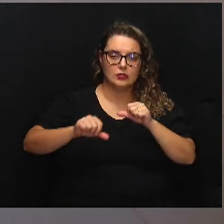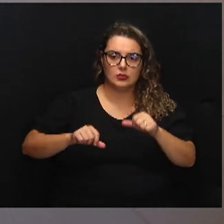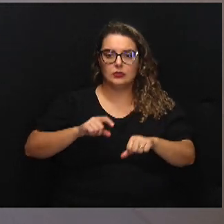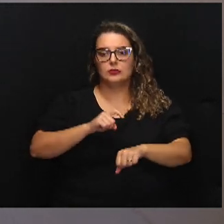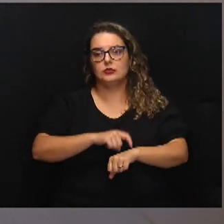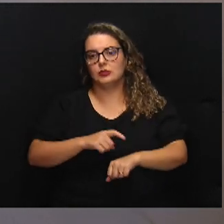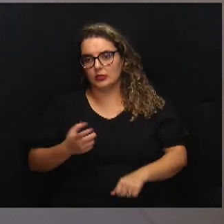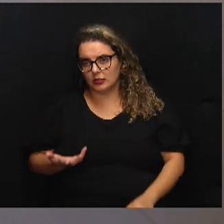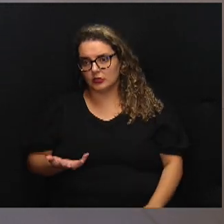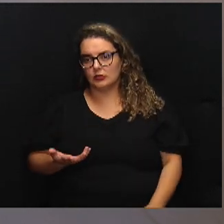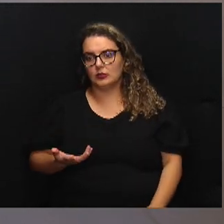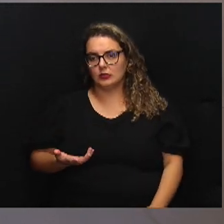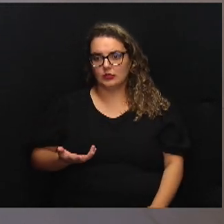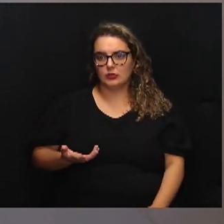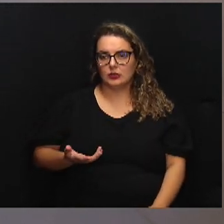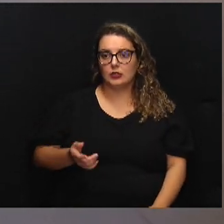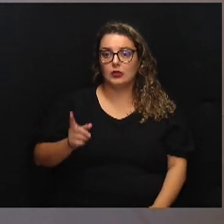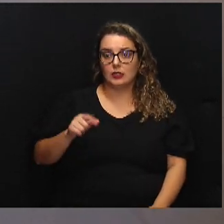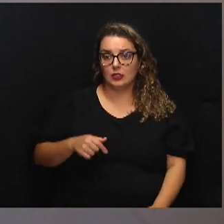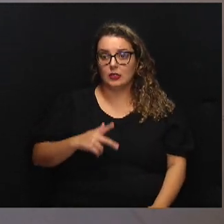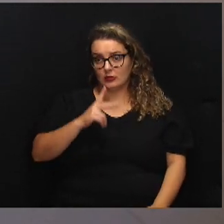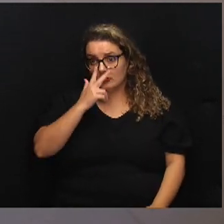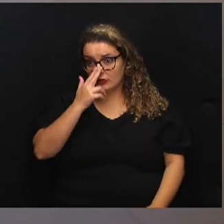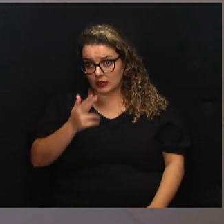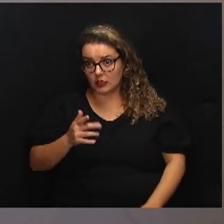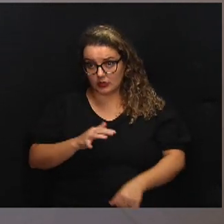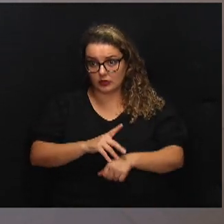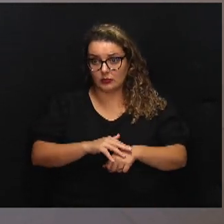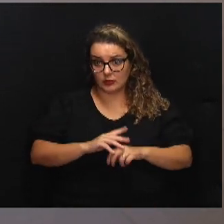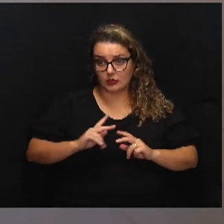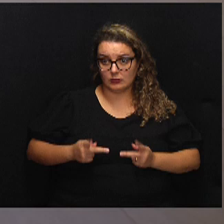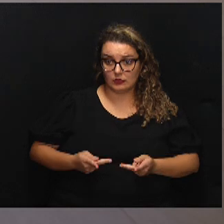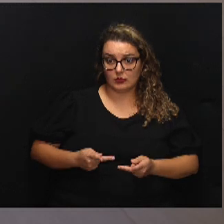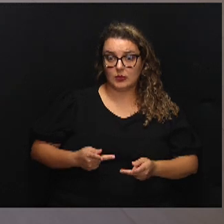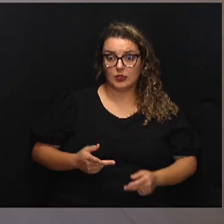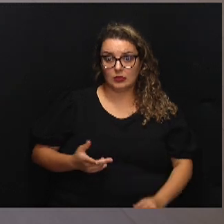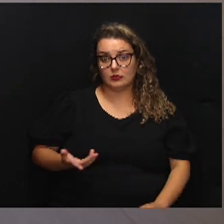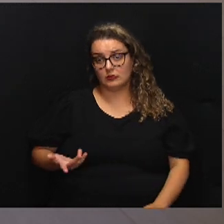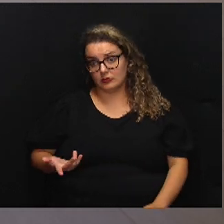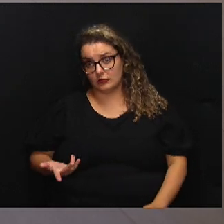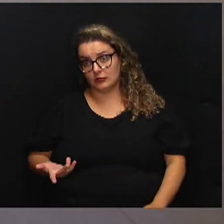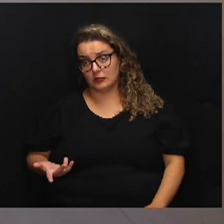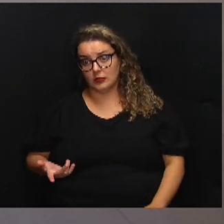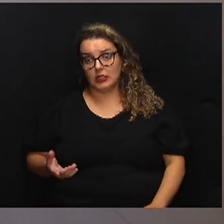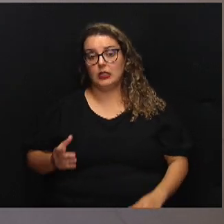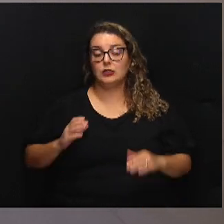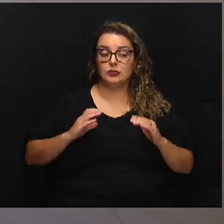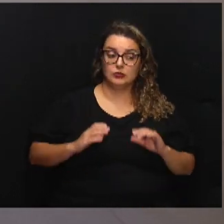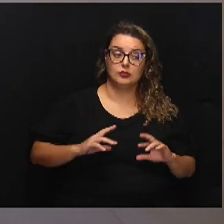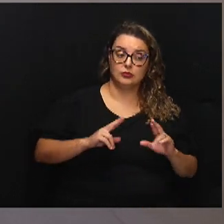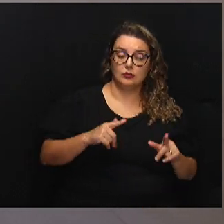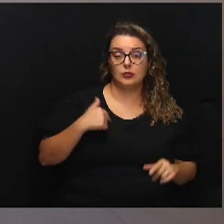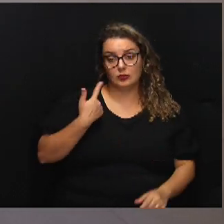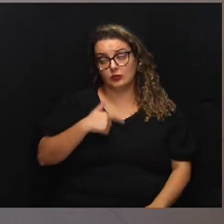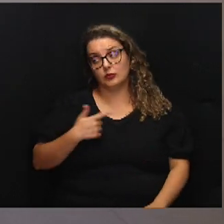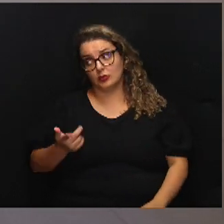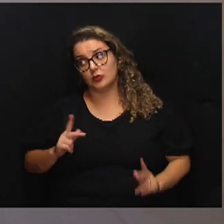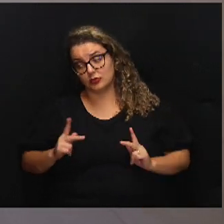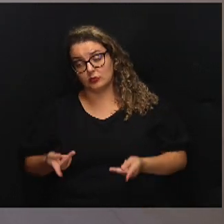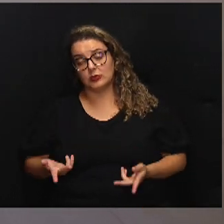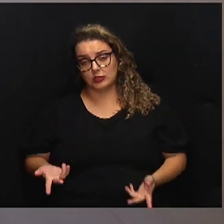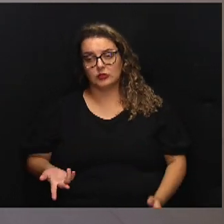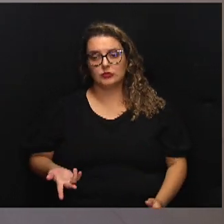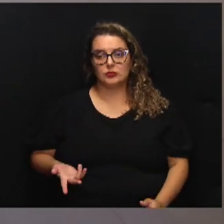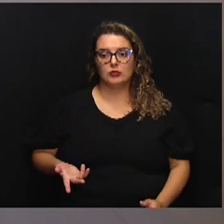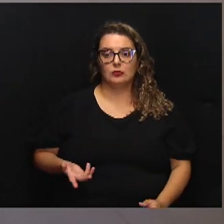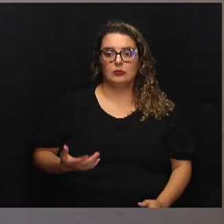né? Então, assim, é bem parecido com o Alzheimer humano, diferente que eles têm um comportamento diferente do nosso, né? Mas em questão